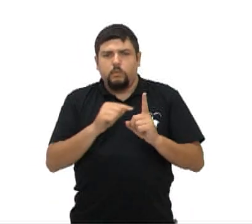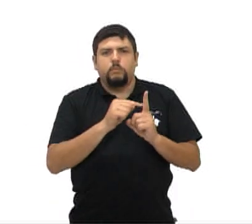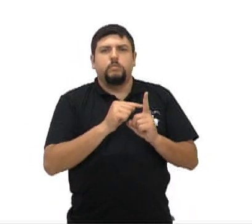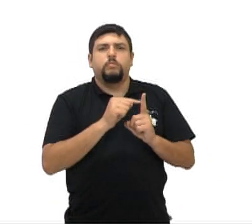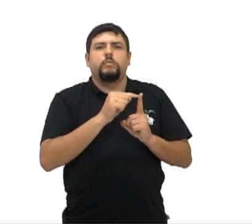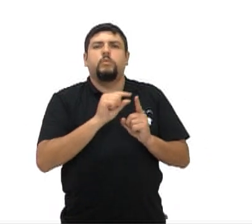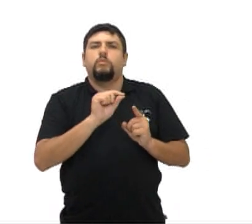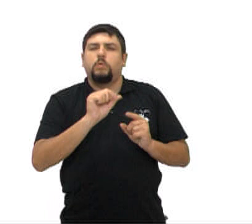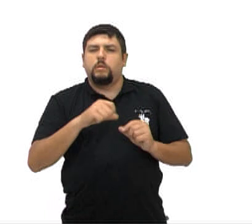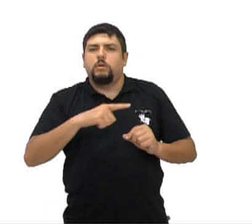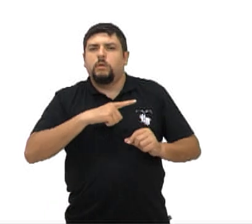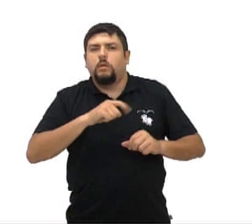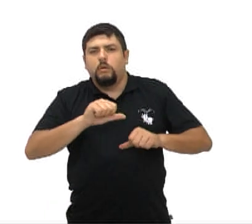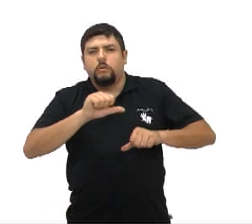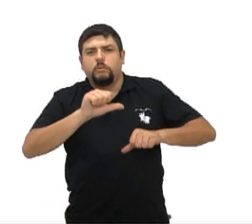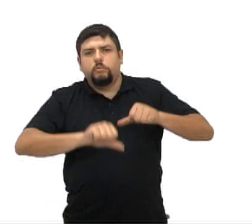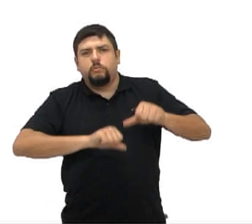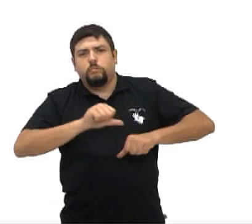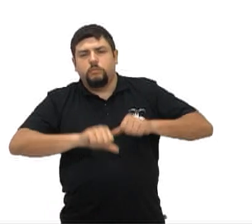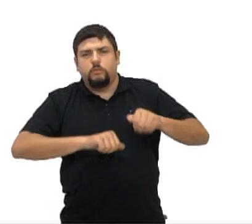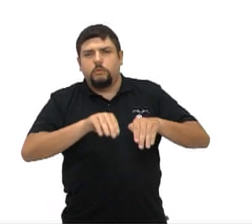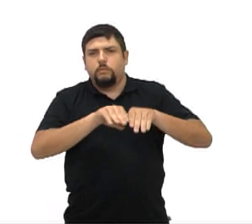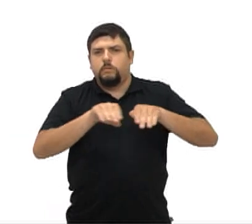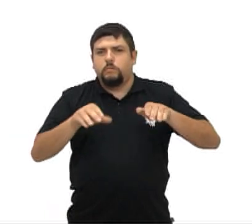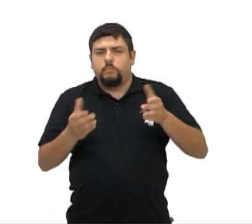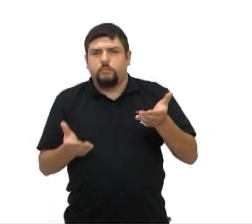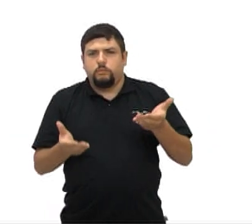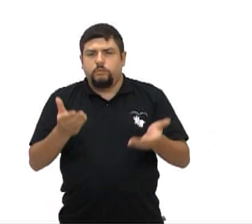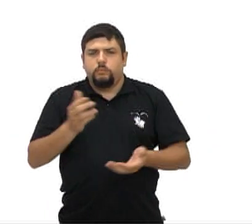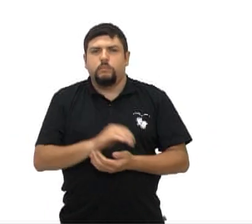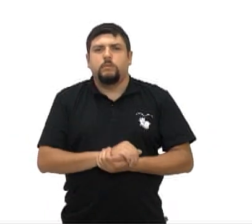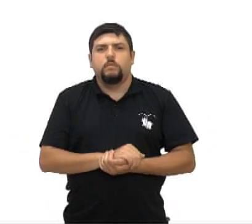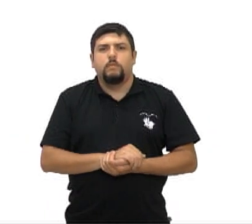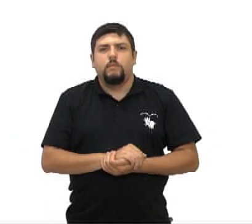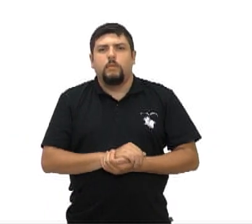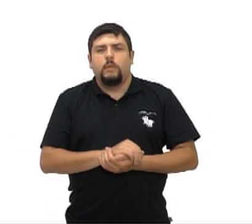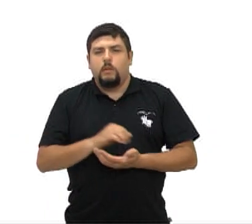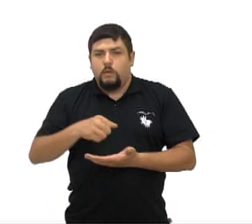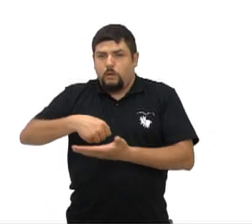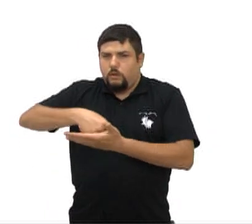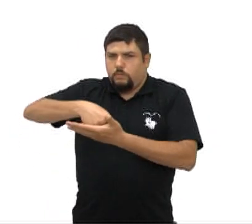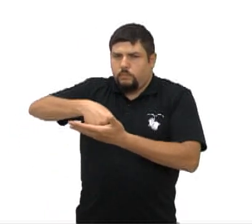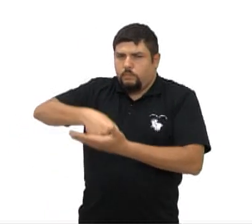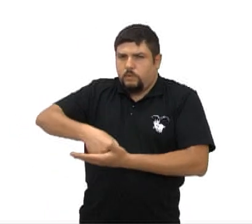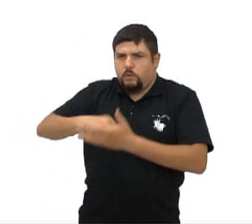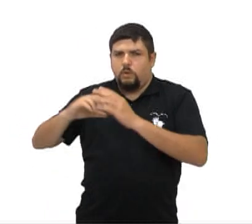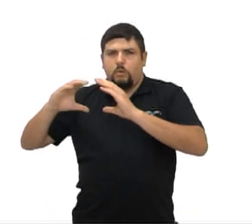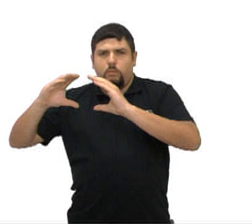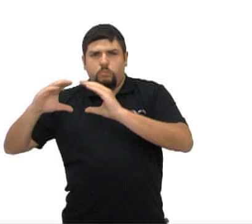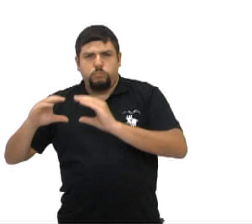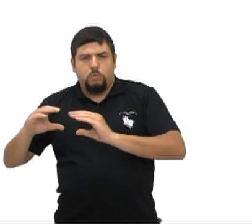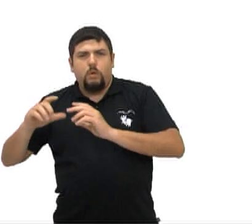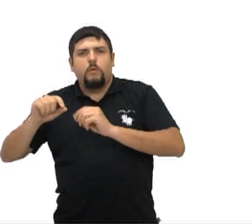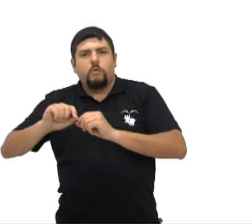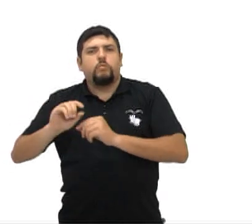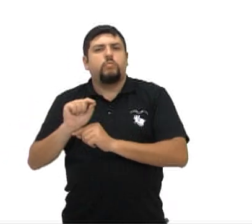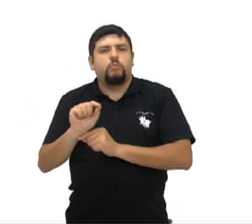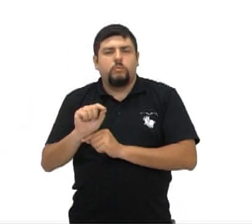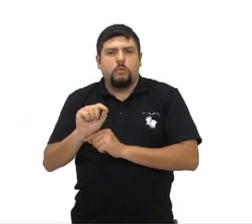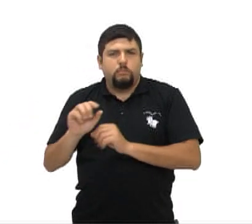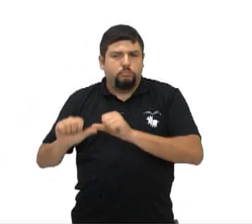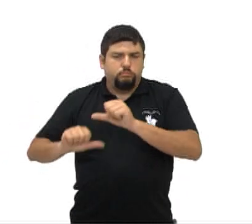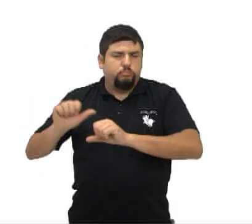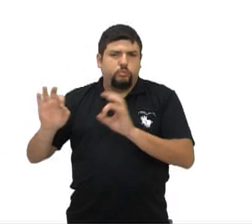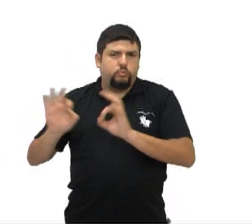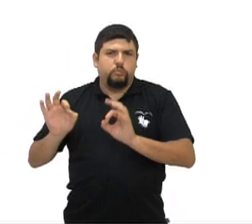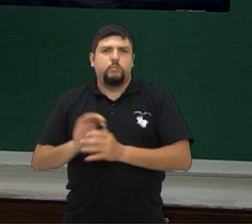uma modificação da constante de equilíbrio. Nos outros dois casos, da pressão e da concentração, não altera nenhuma das constantes.